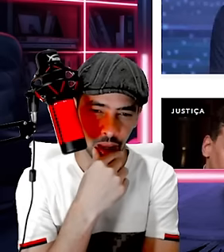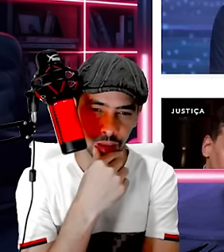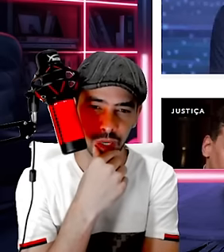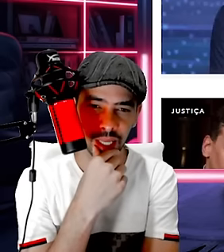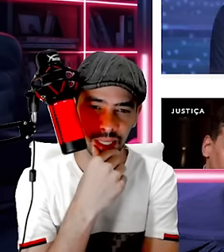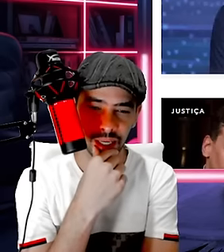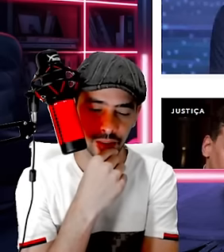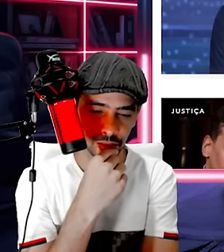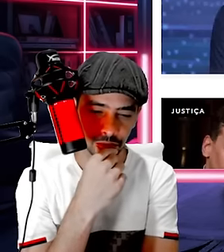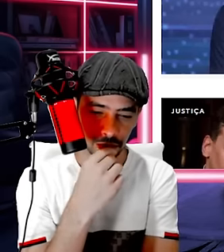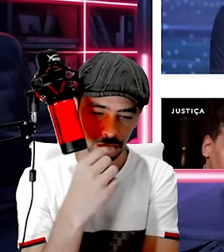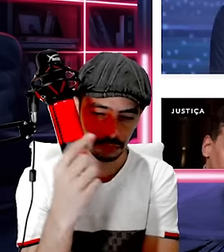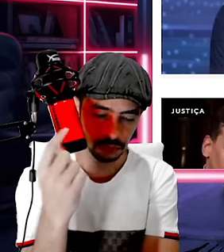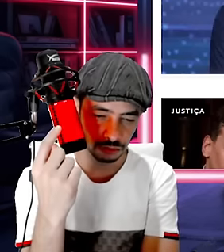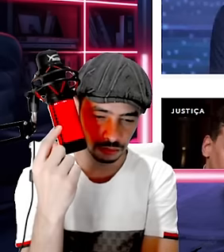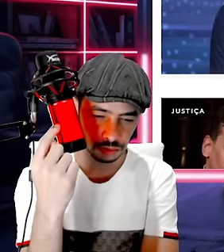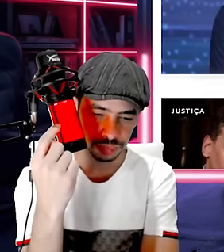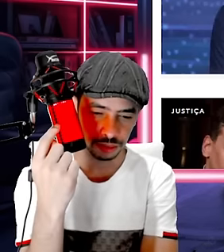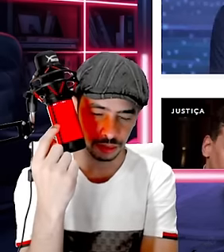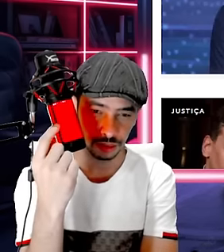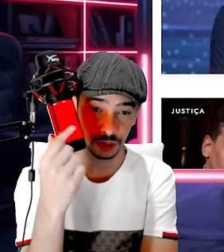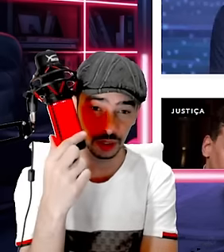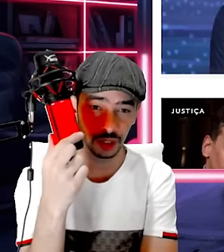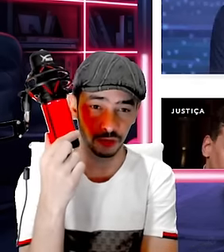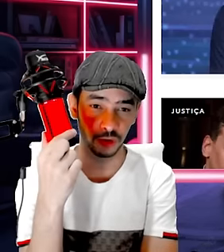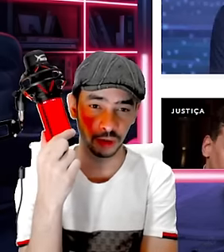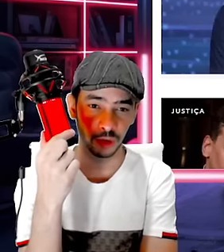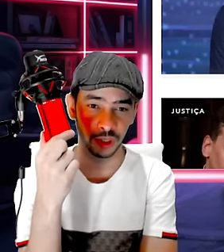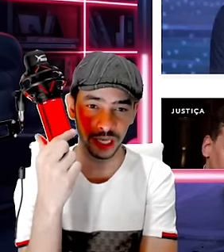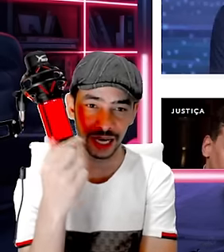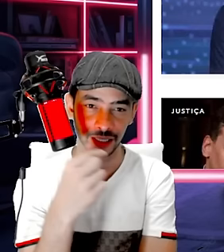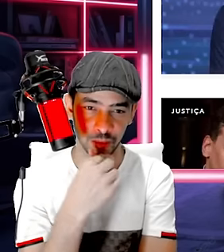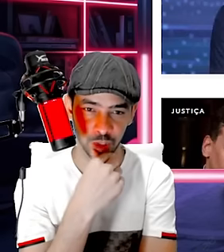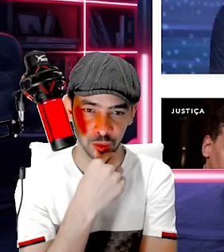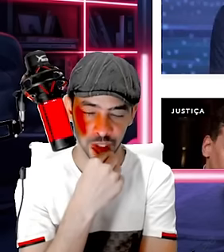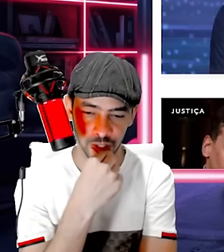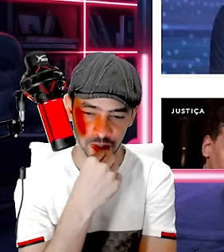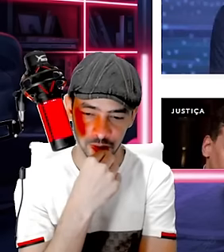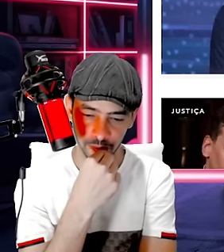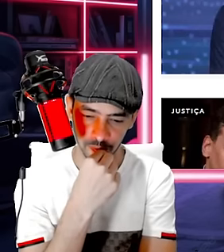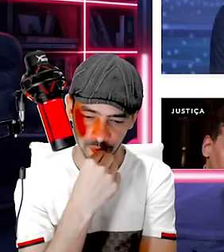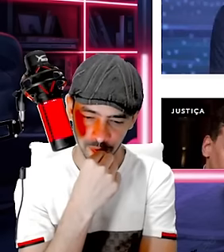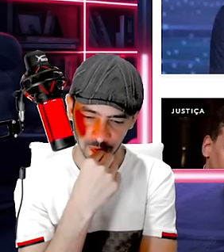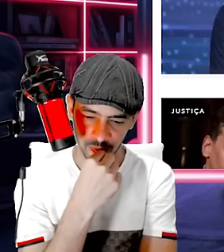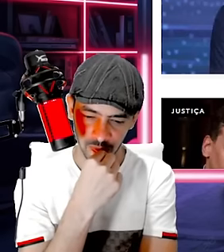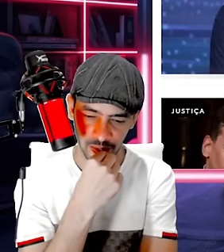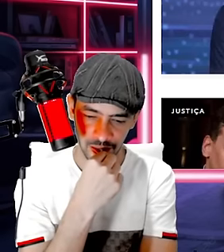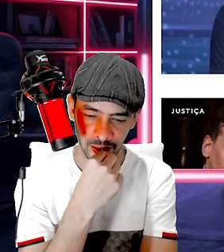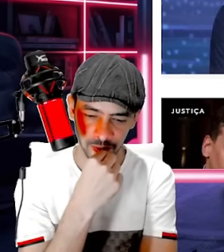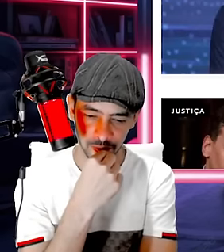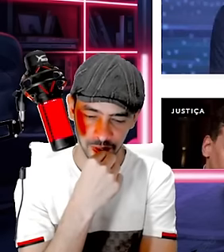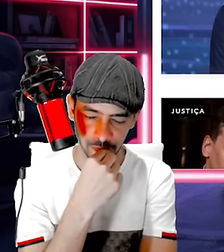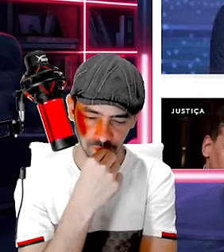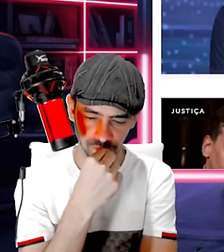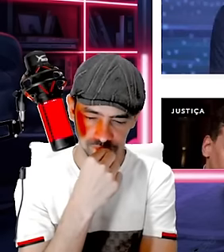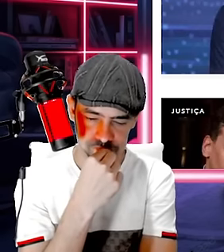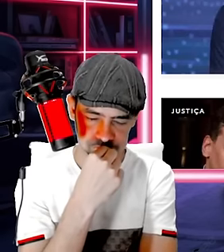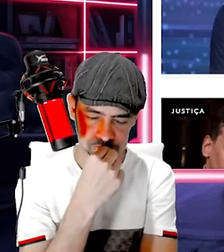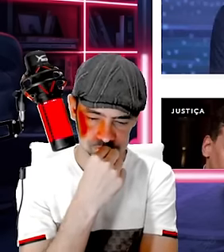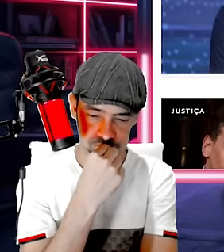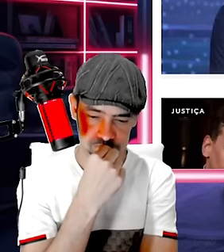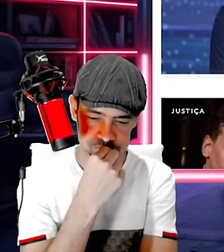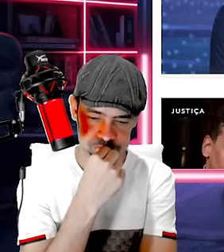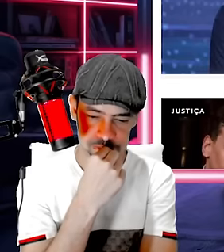e emenda que foi bloqueada aí pelo Ministro acho